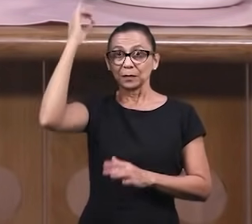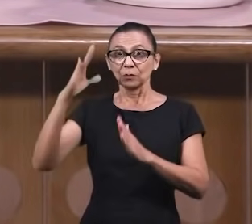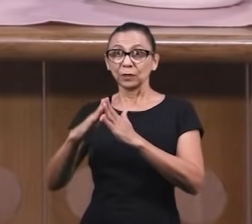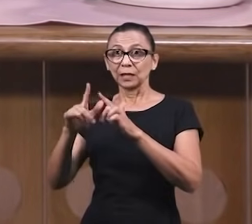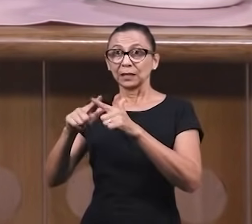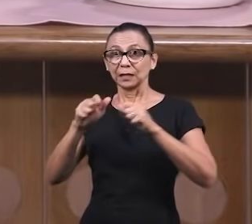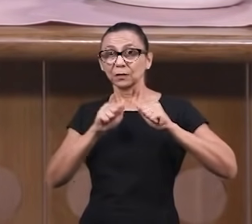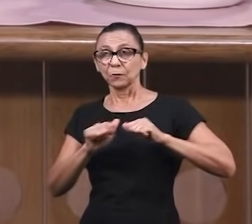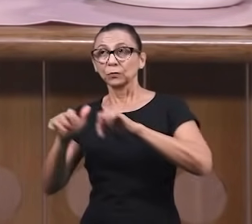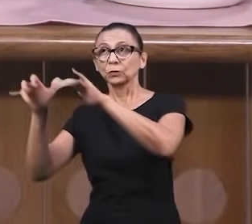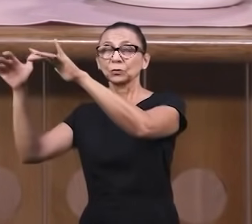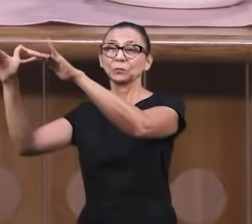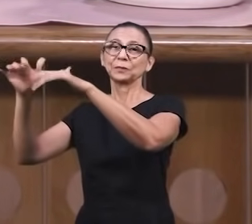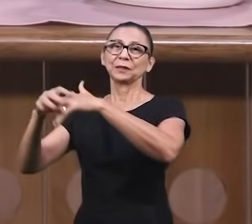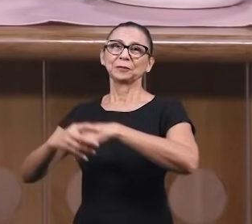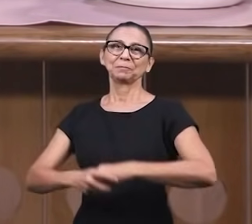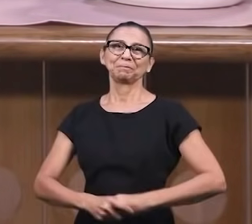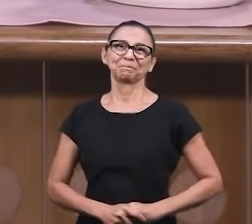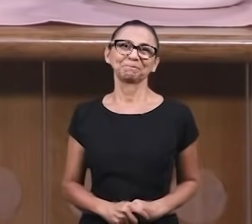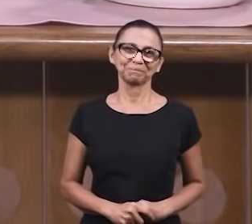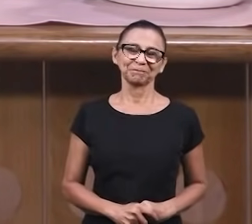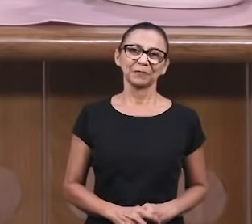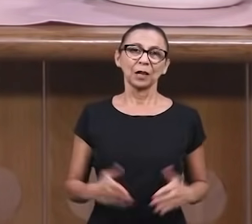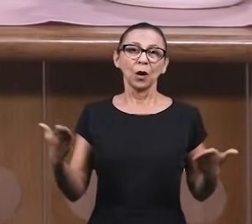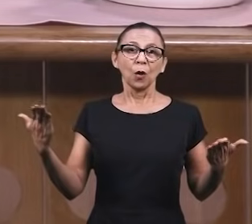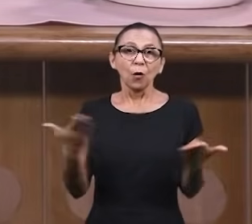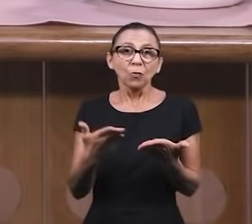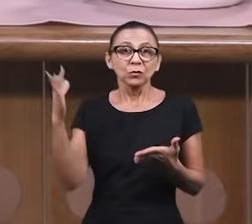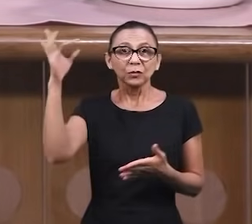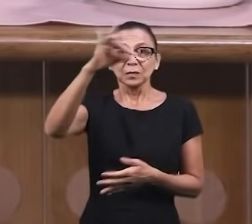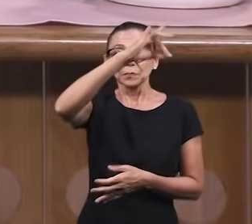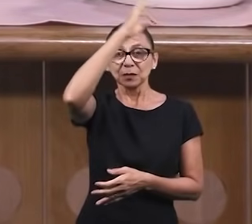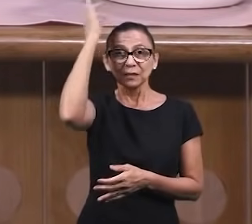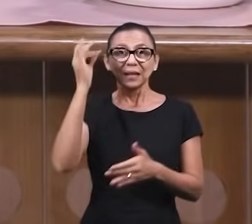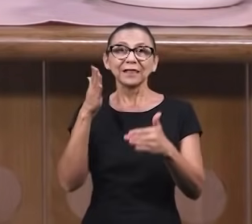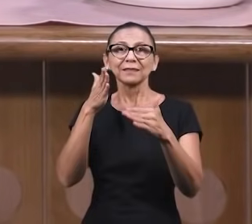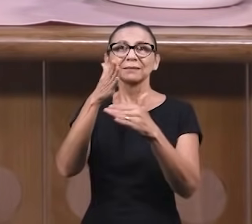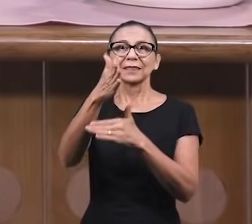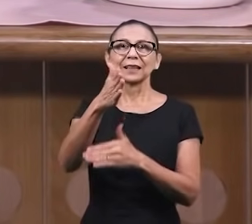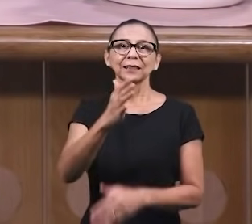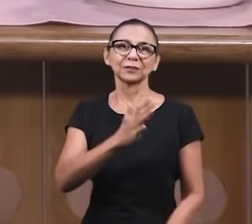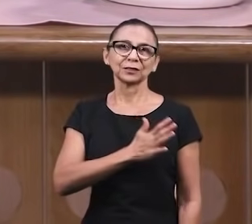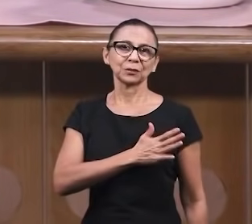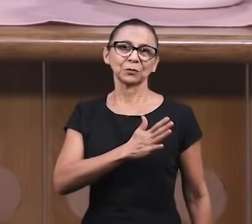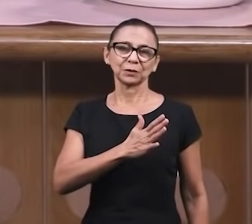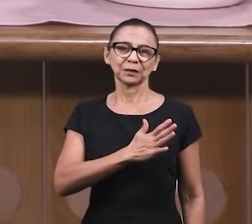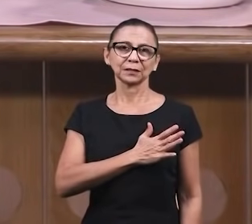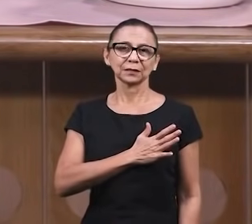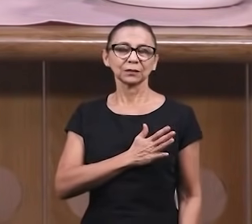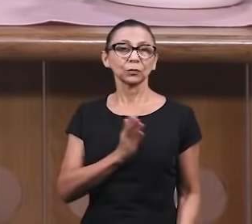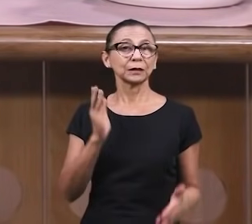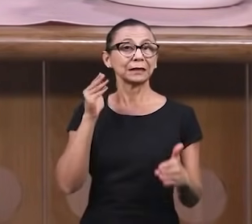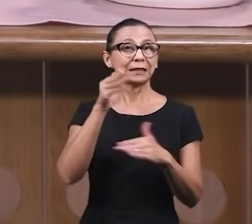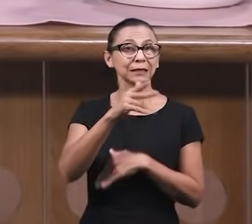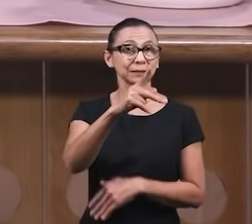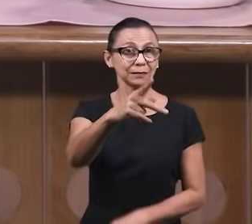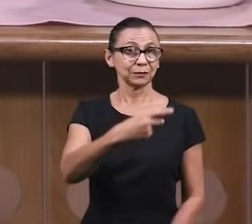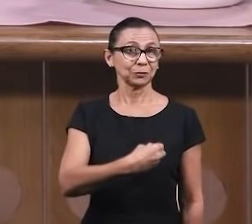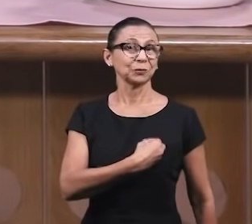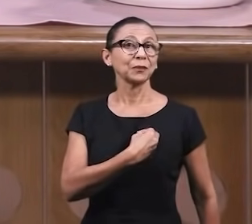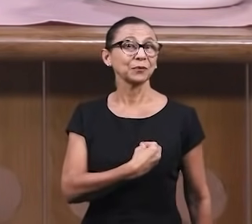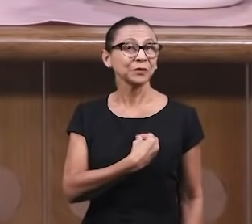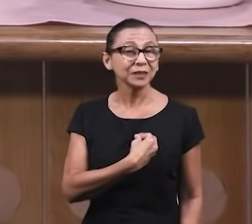assim: deixa eu entrar na sua vida, deixa eu fazer parte na sua vida. E quando ele entra para fazer parte da nossa